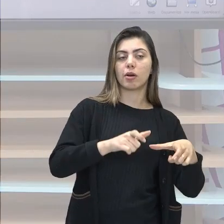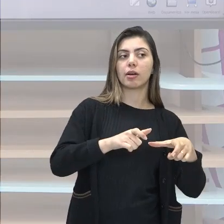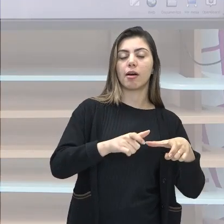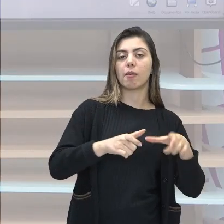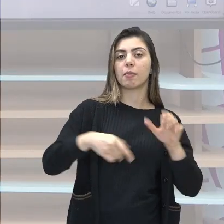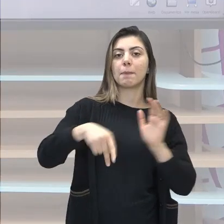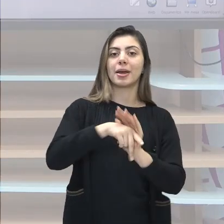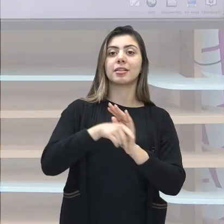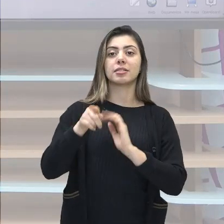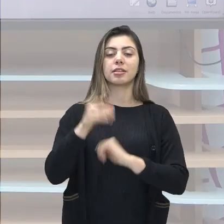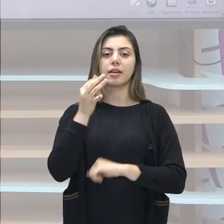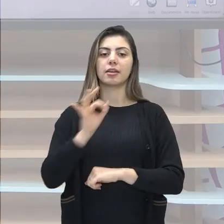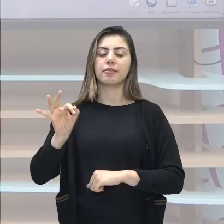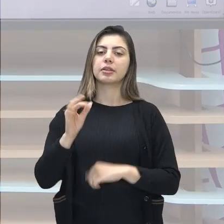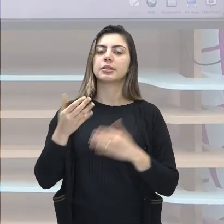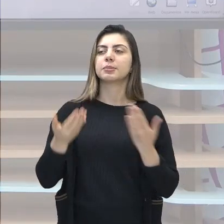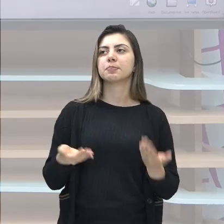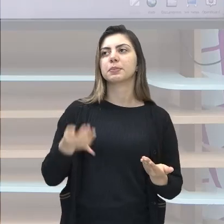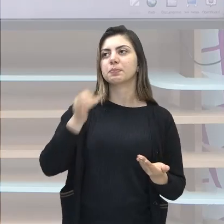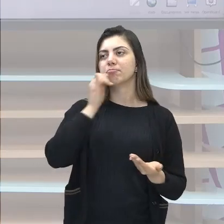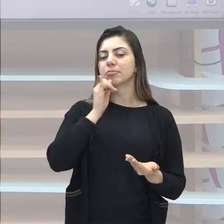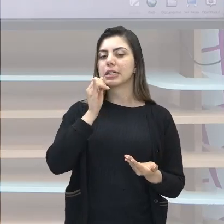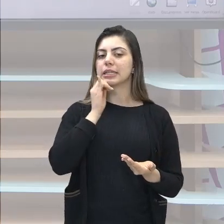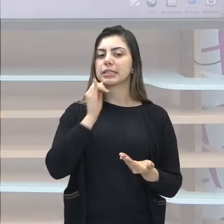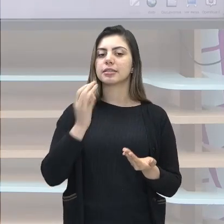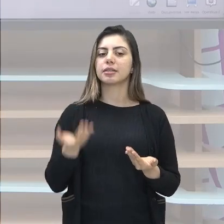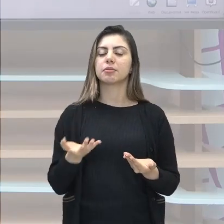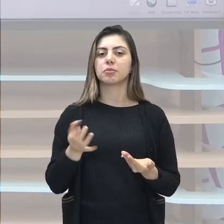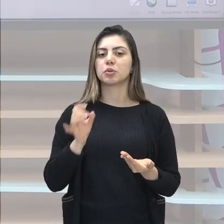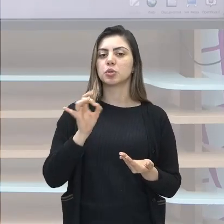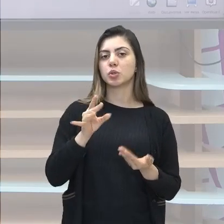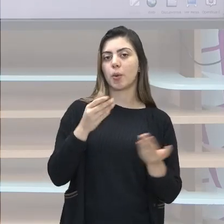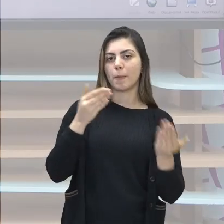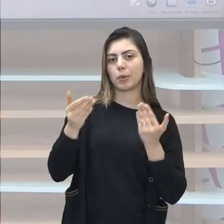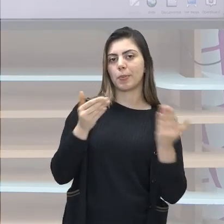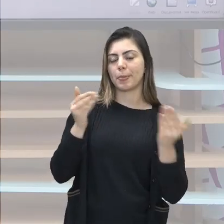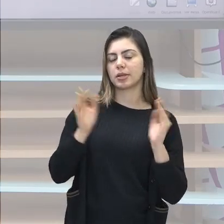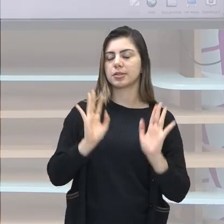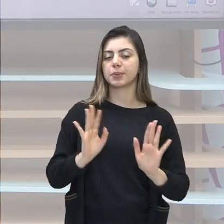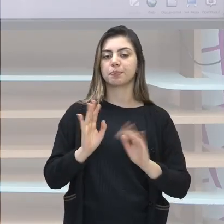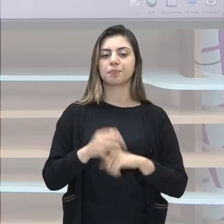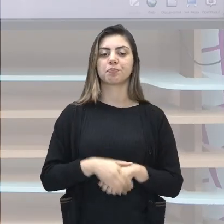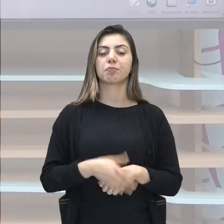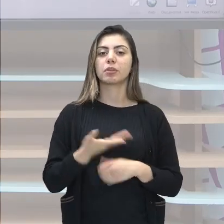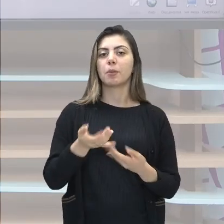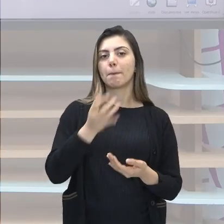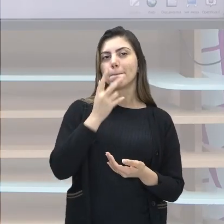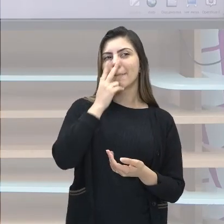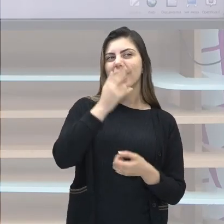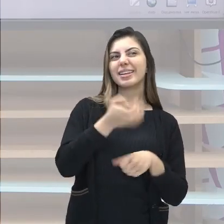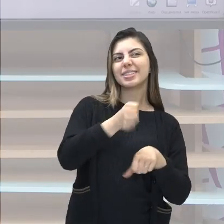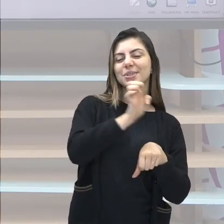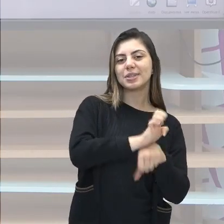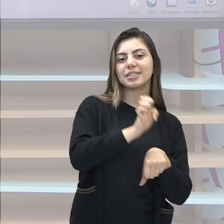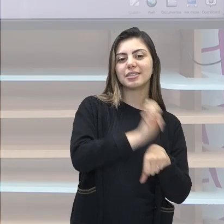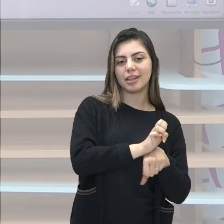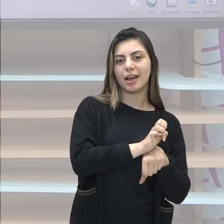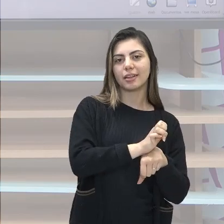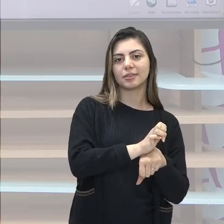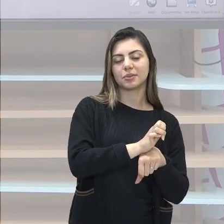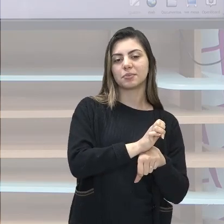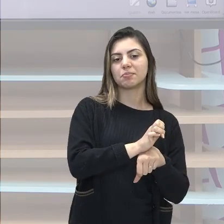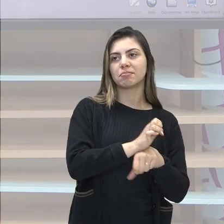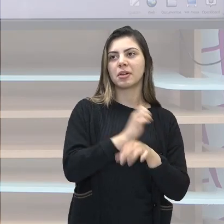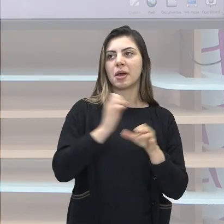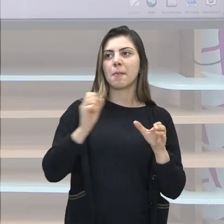França. É como se fosse, assim, só a título de comparação, é como se fosse um estado que faz parte lá